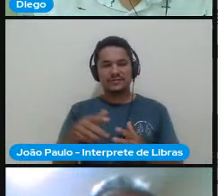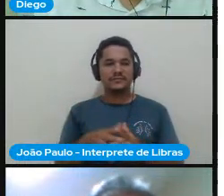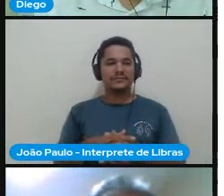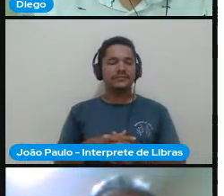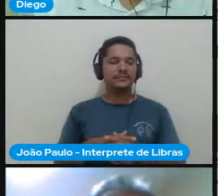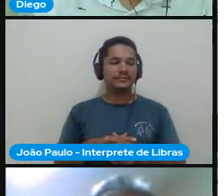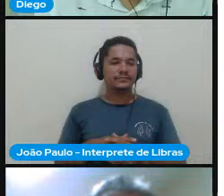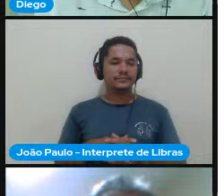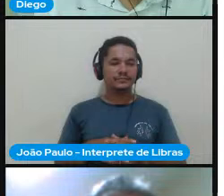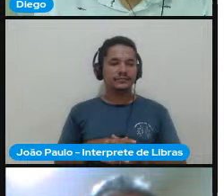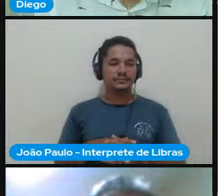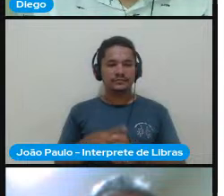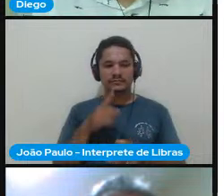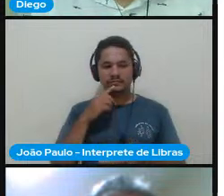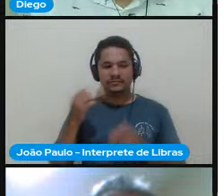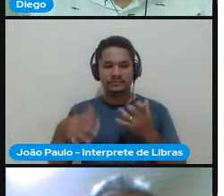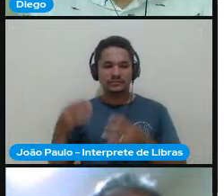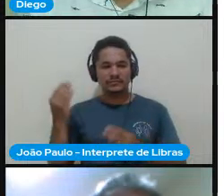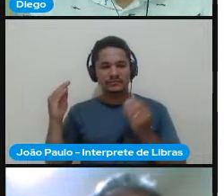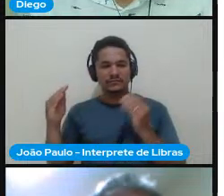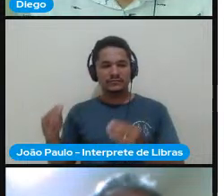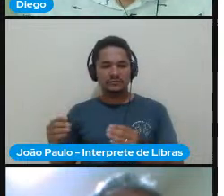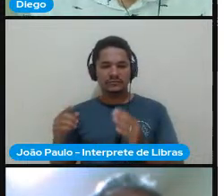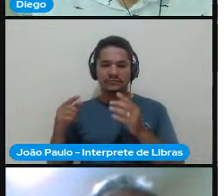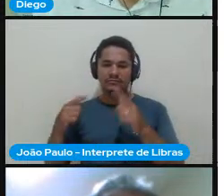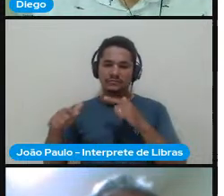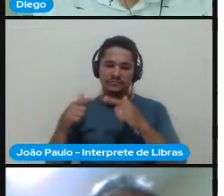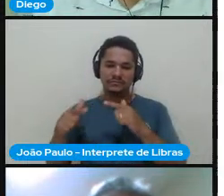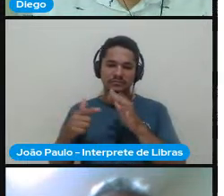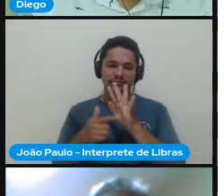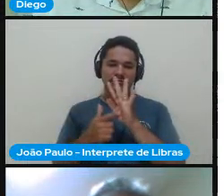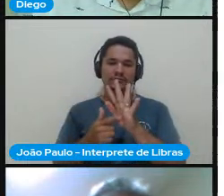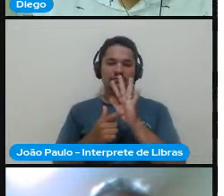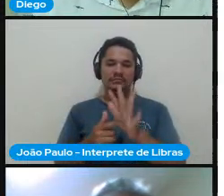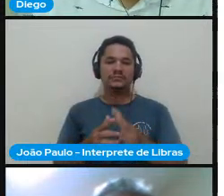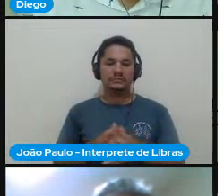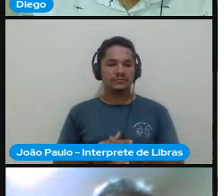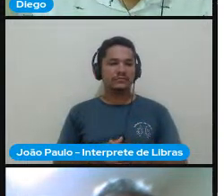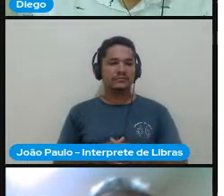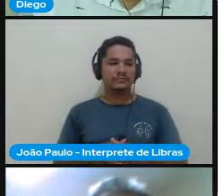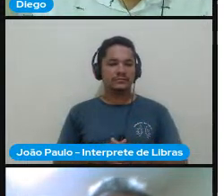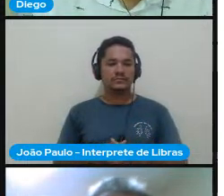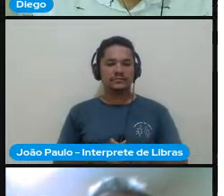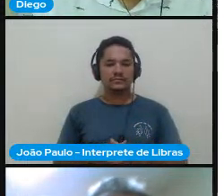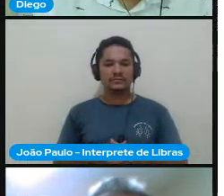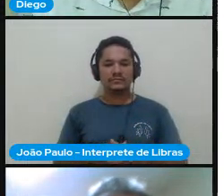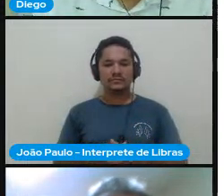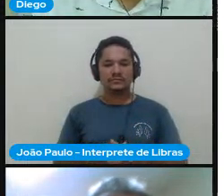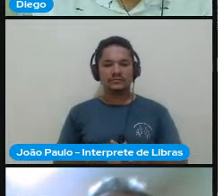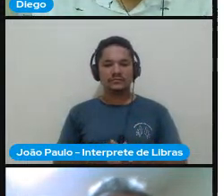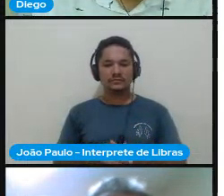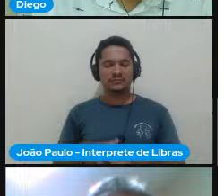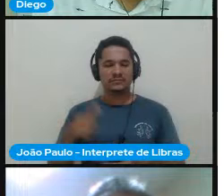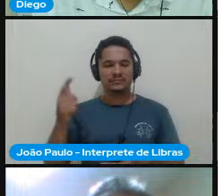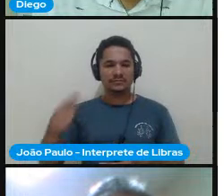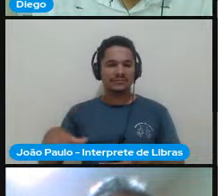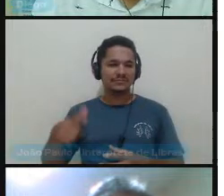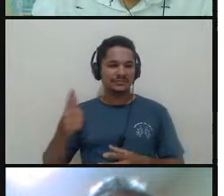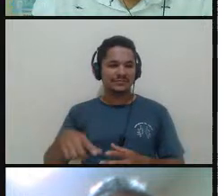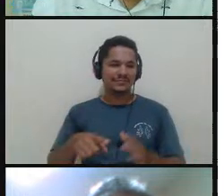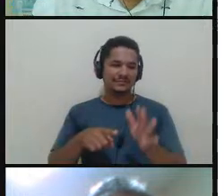Vai falando que a gente vai colocando o serviço aqui à disposição, tá? Maravilha, secretário. Tem uma pergunta de uma